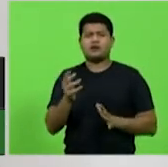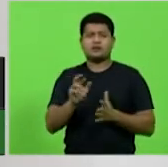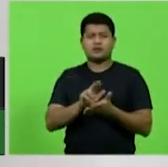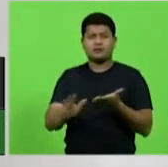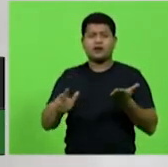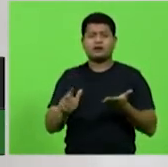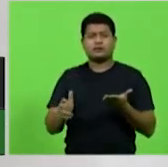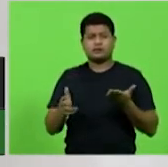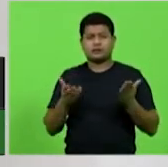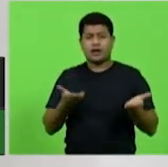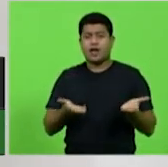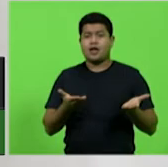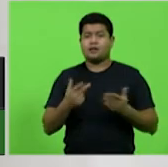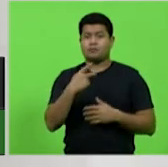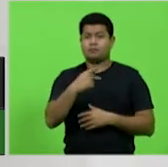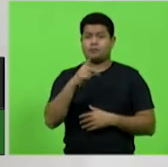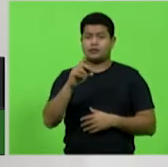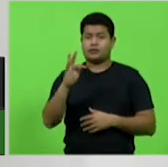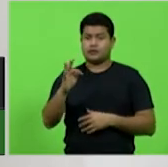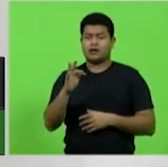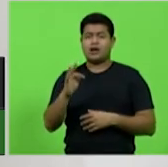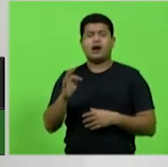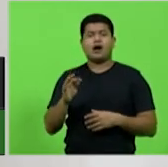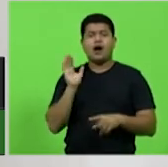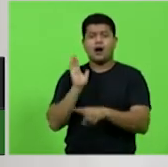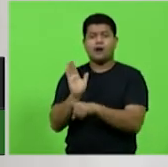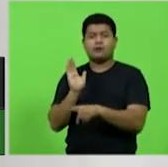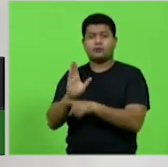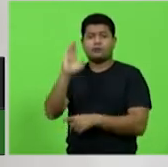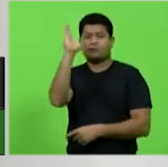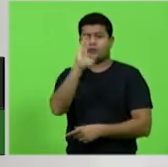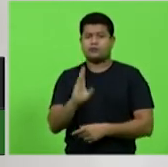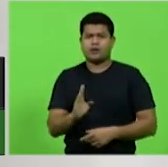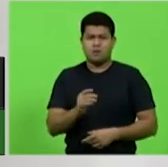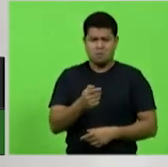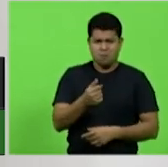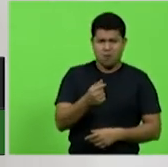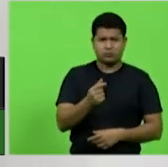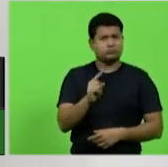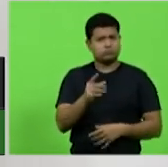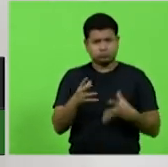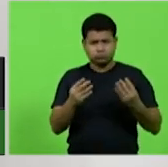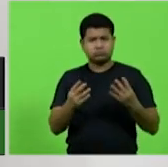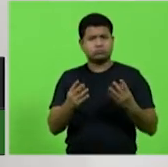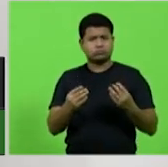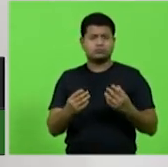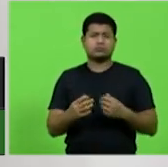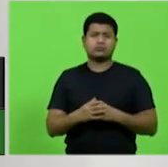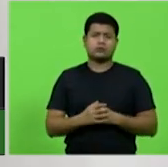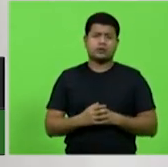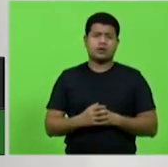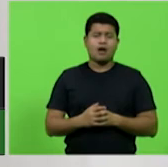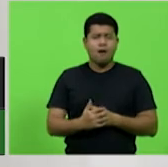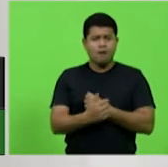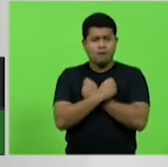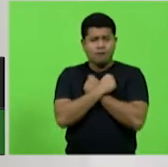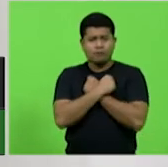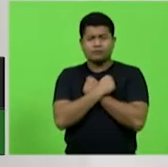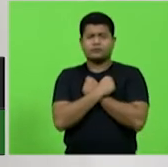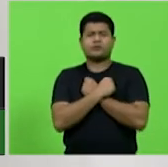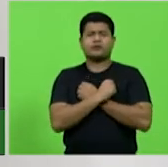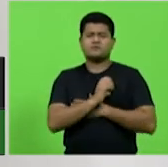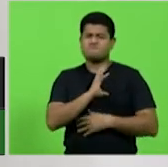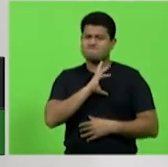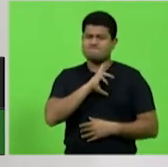PDT contribuiu com o Brasil. E não foram poucos esses momentos. Meu abraço fraterno e repleto de